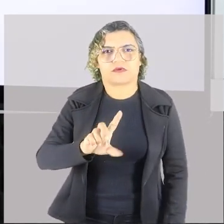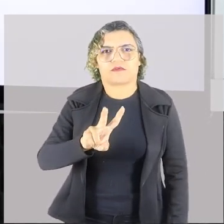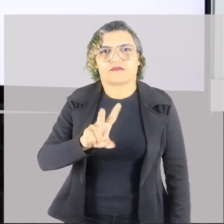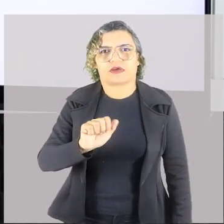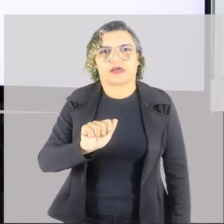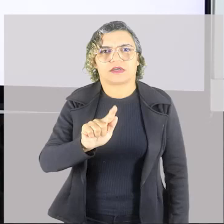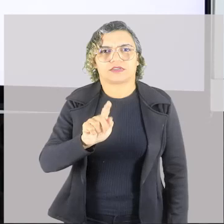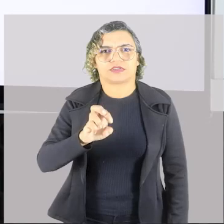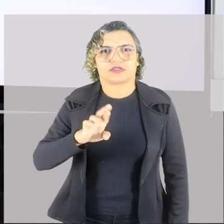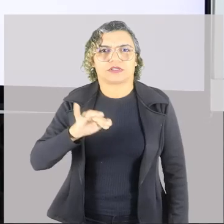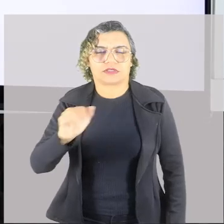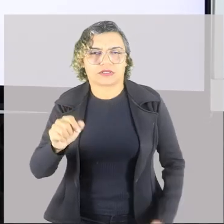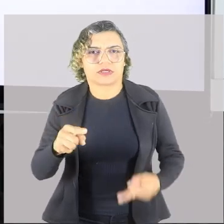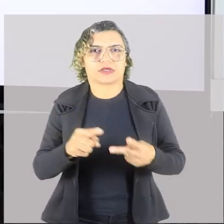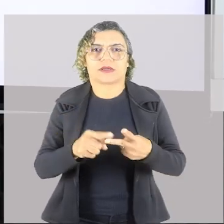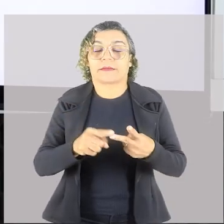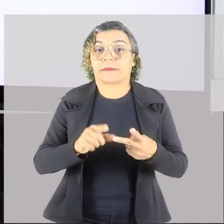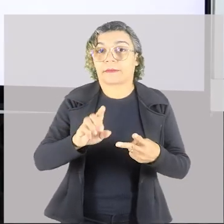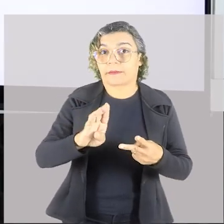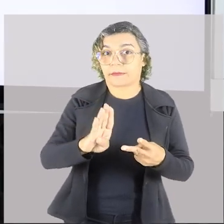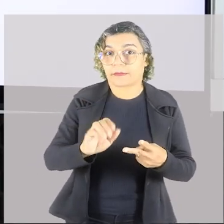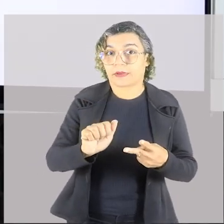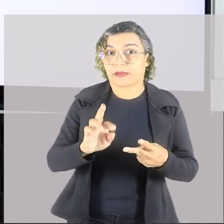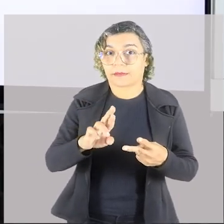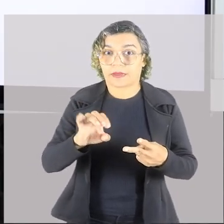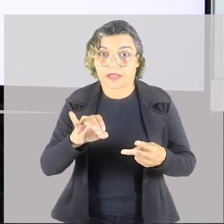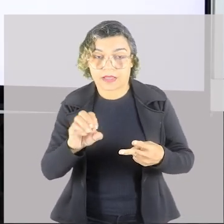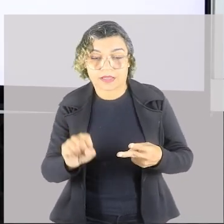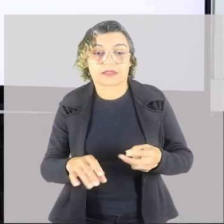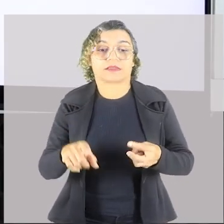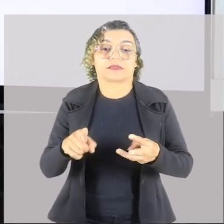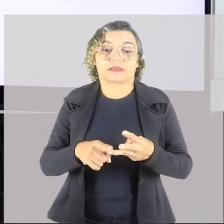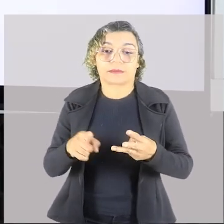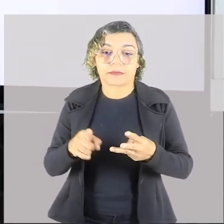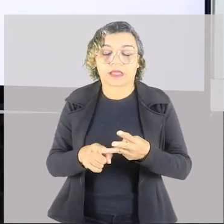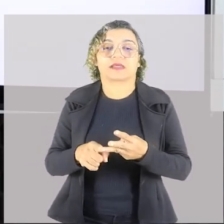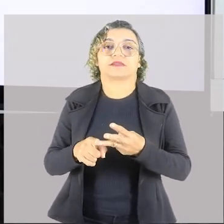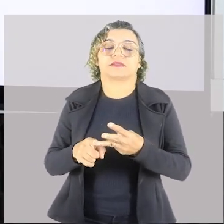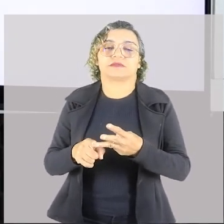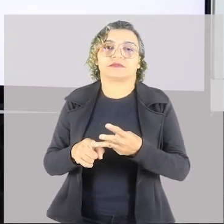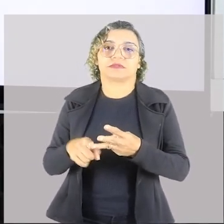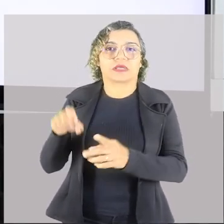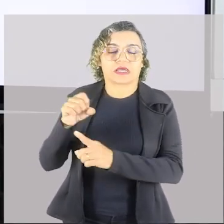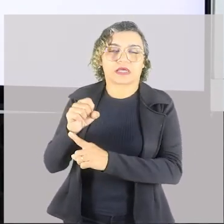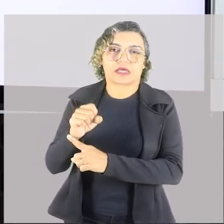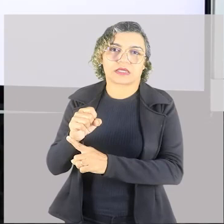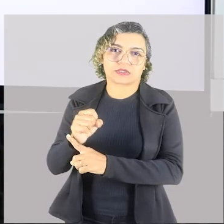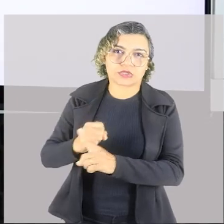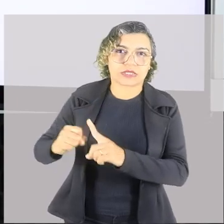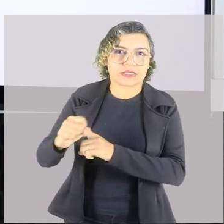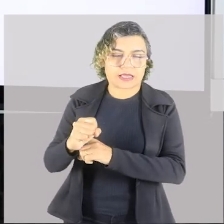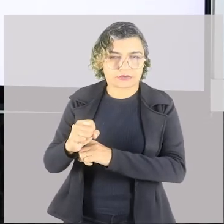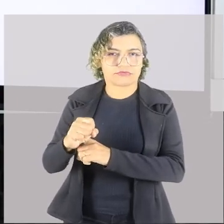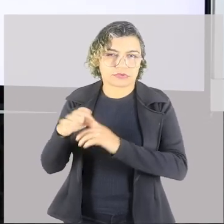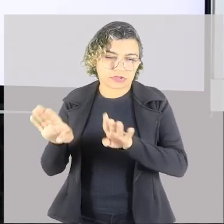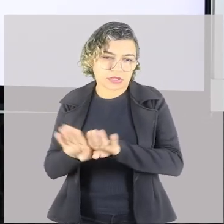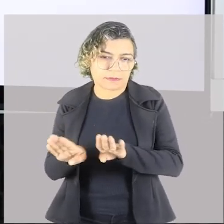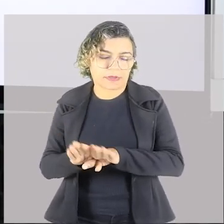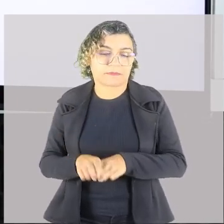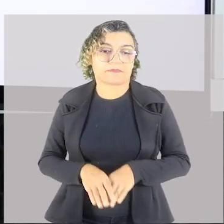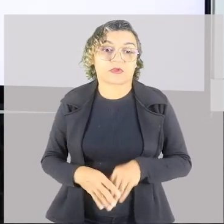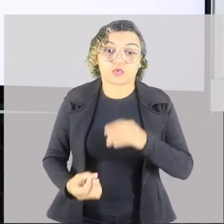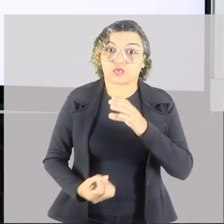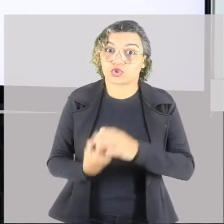civilização, e o surgimento das chamadas primeiras instituições, como, por exemplo, o surgimento do Estado